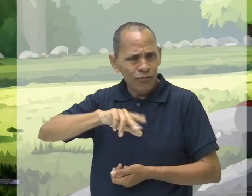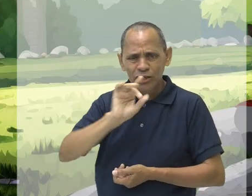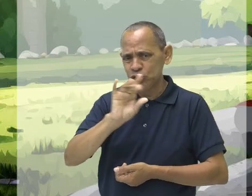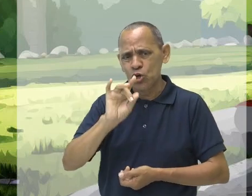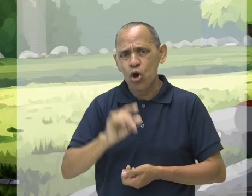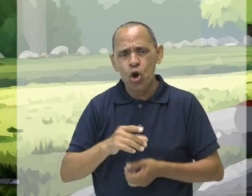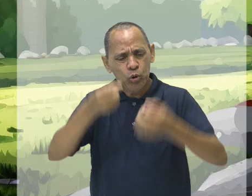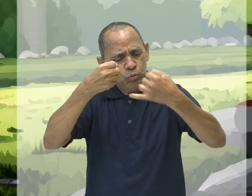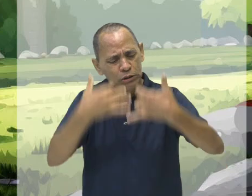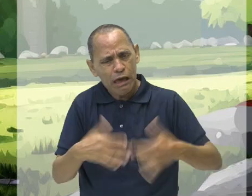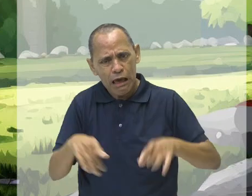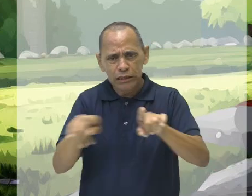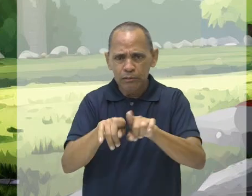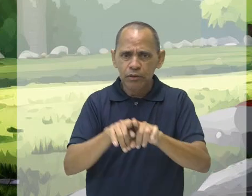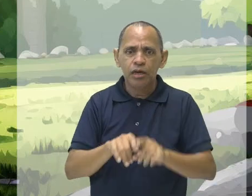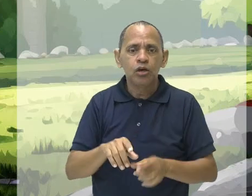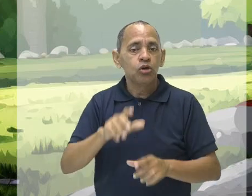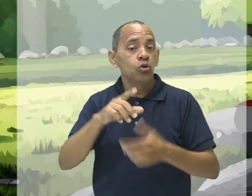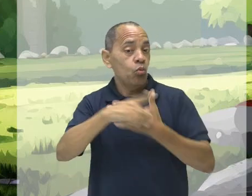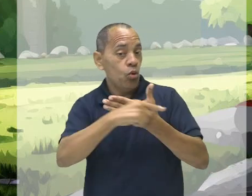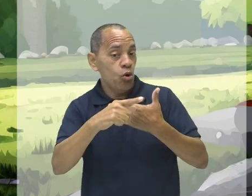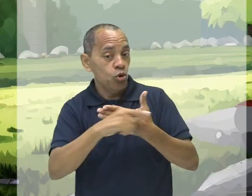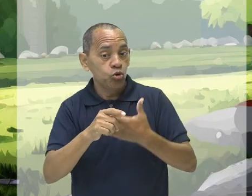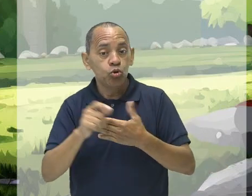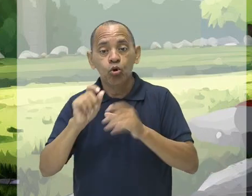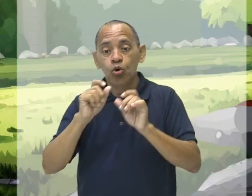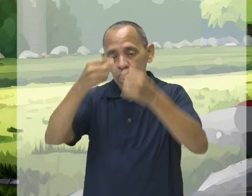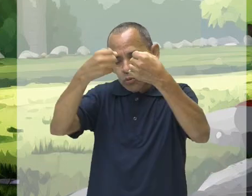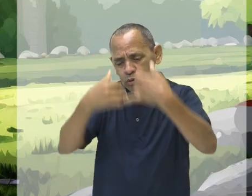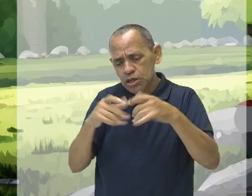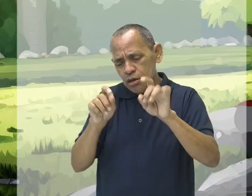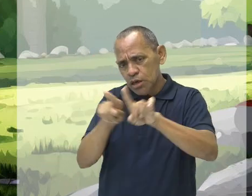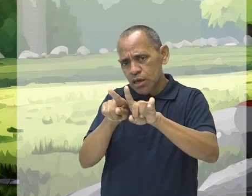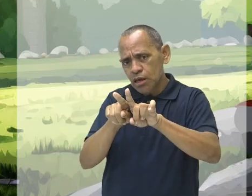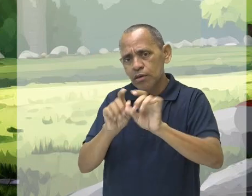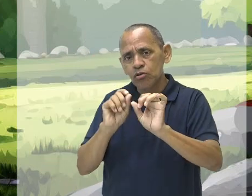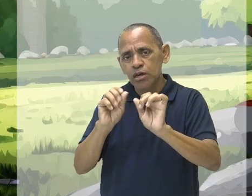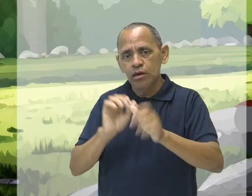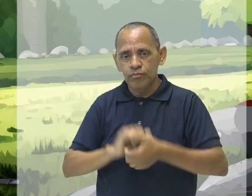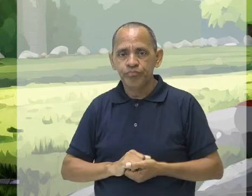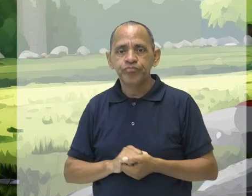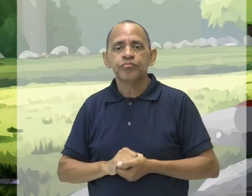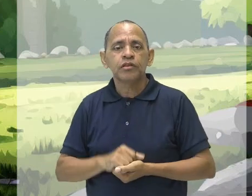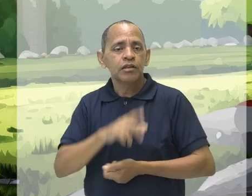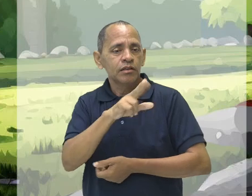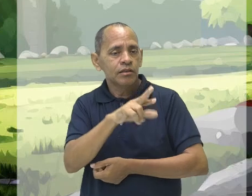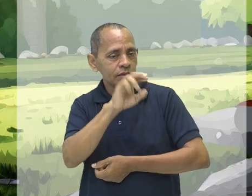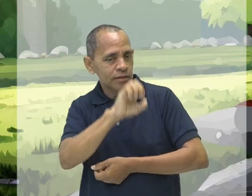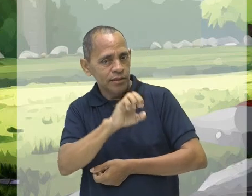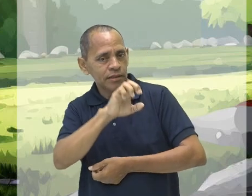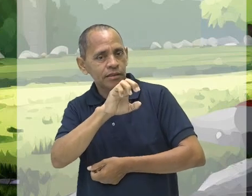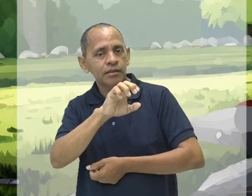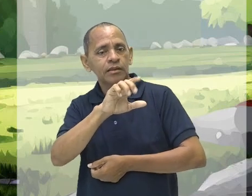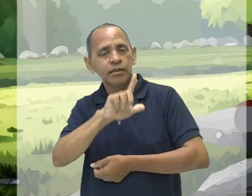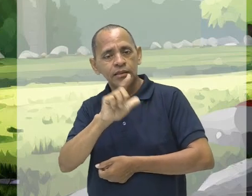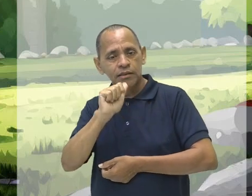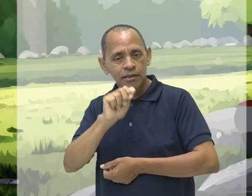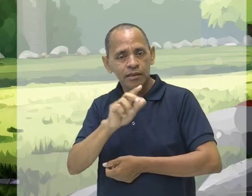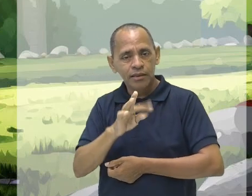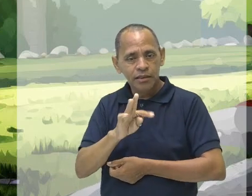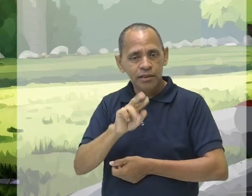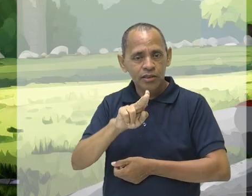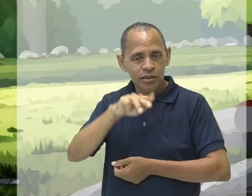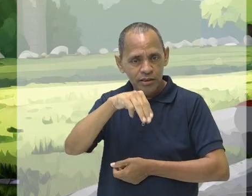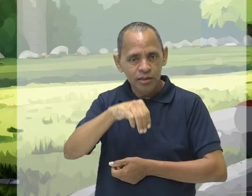vai né, o autor, ele explica, né, o que é esse relatar, relatum, né, que vem aí do